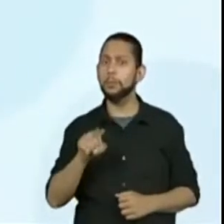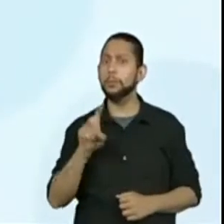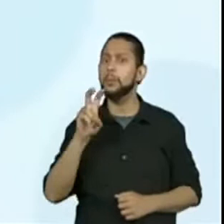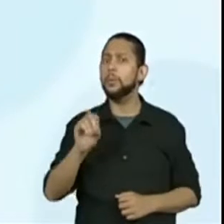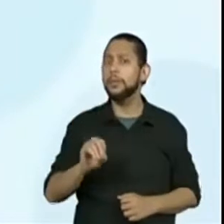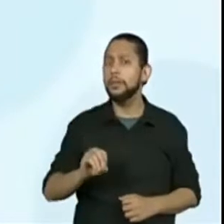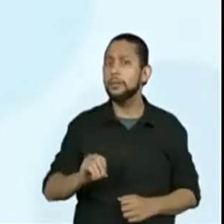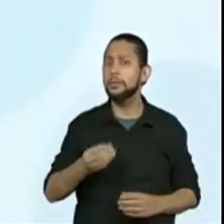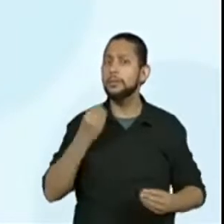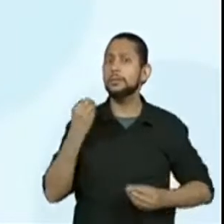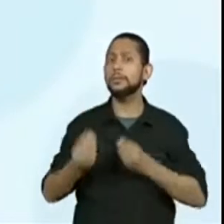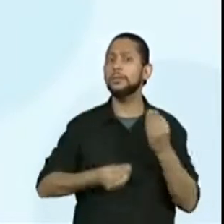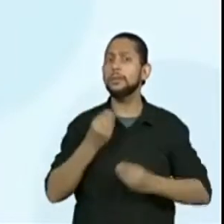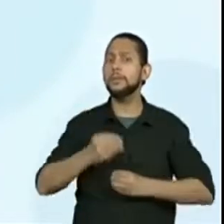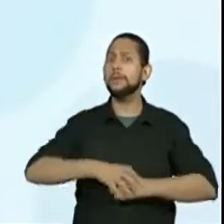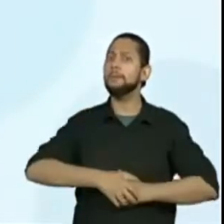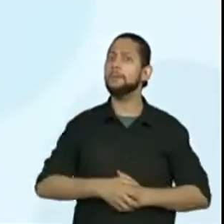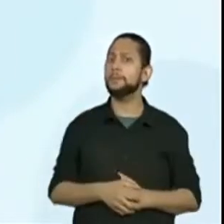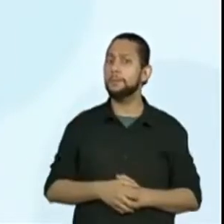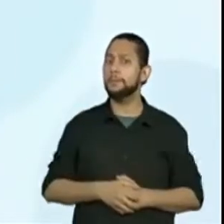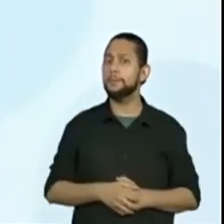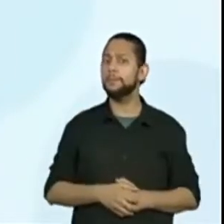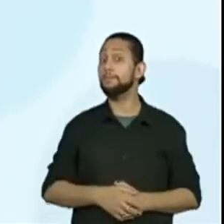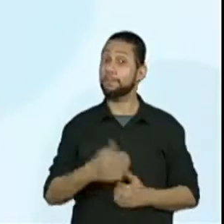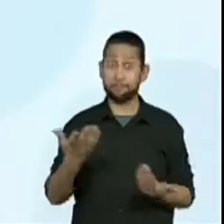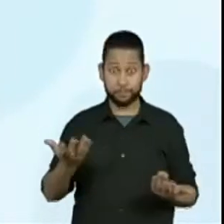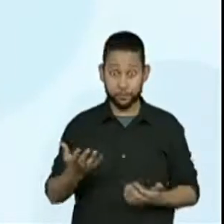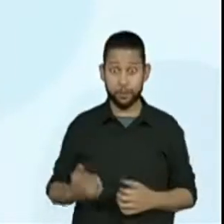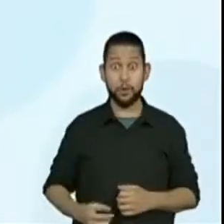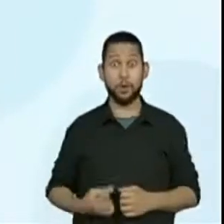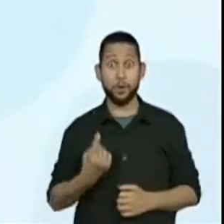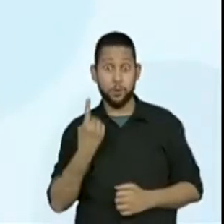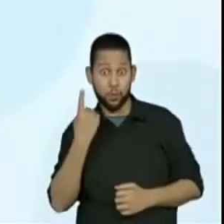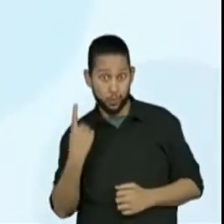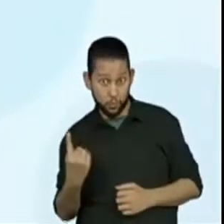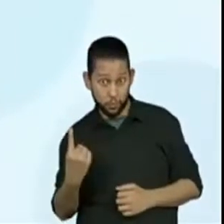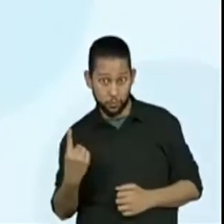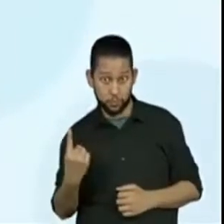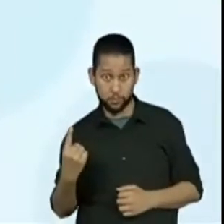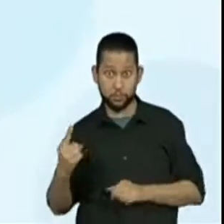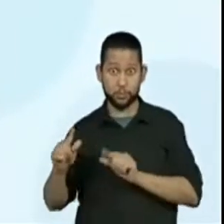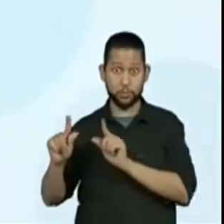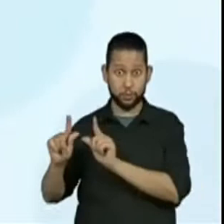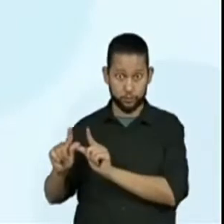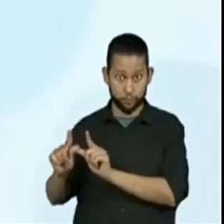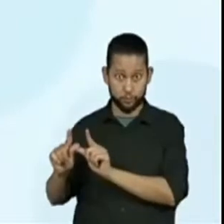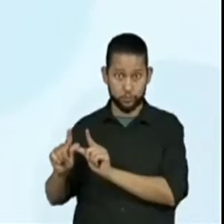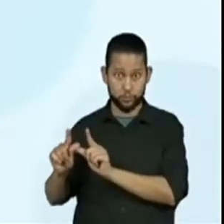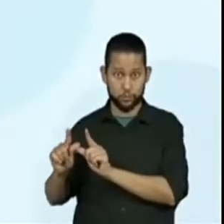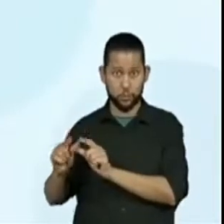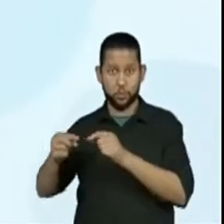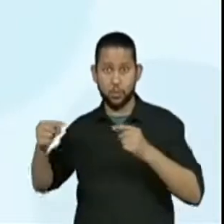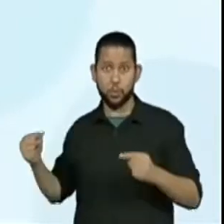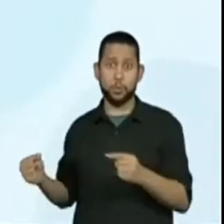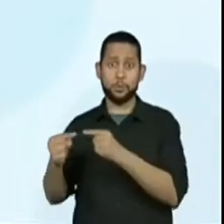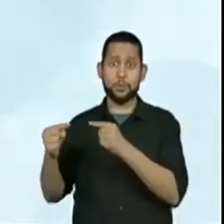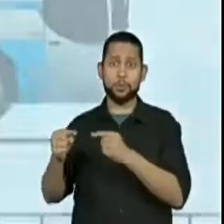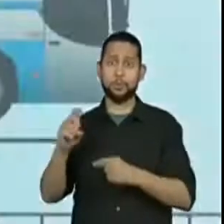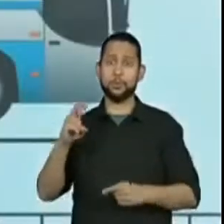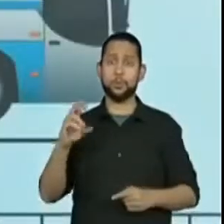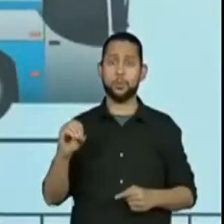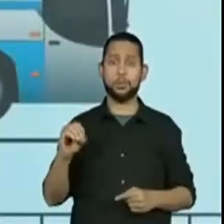Equivalem a 50 centímetros. O ônibus vai ficar maior.